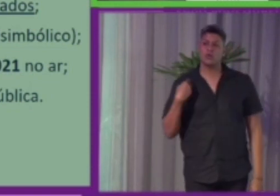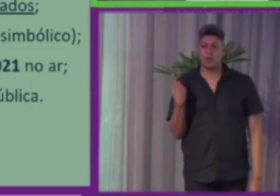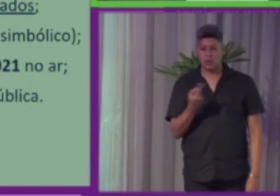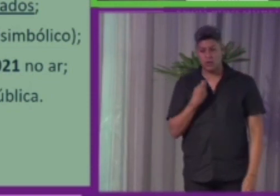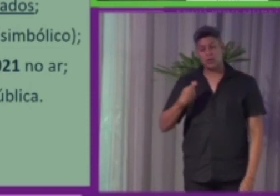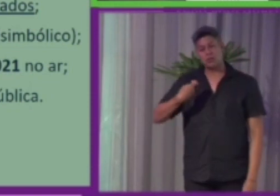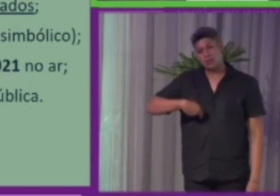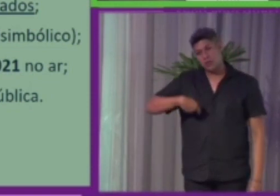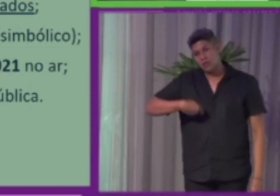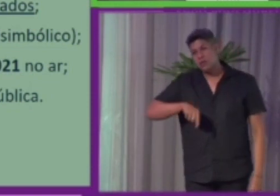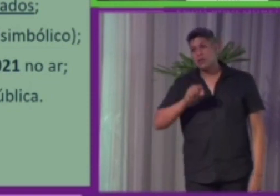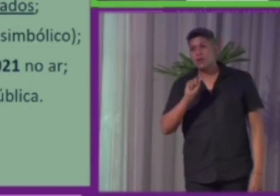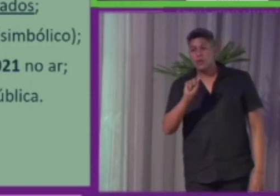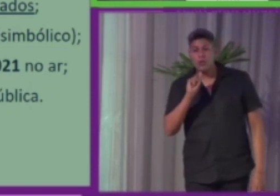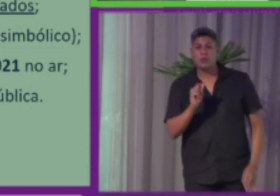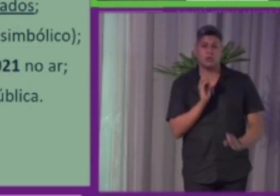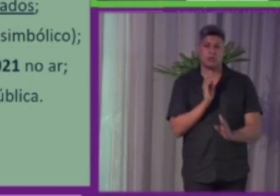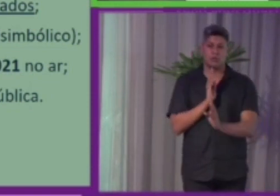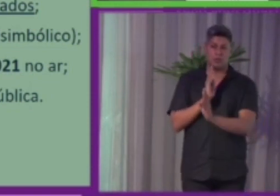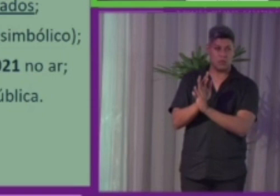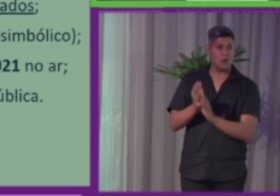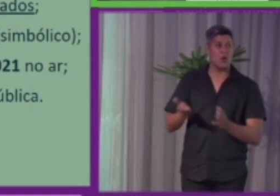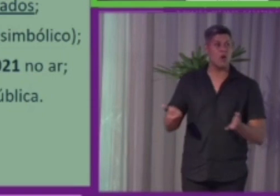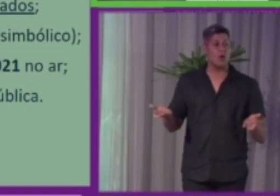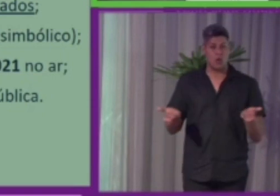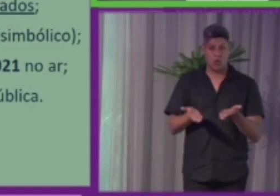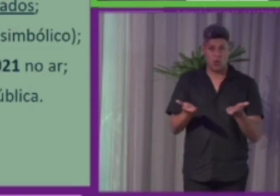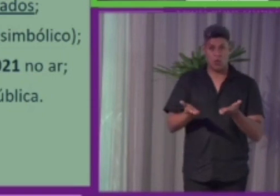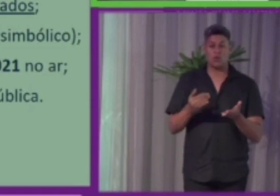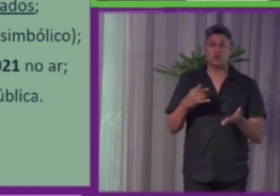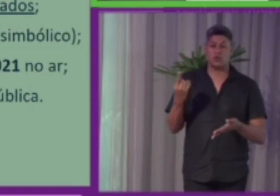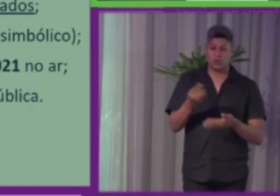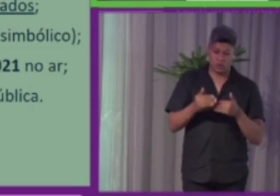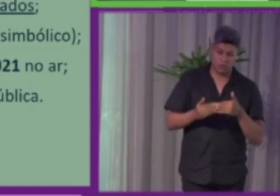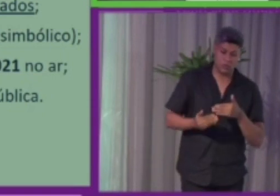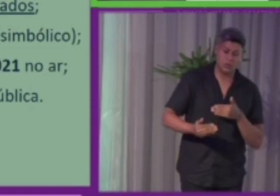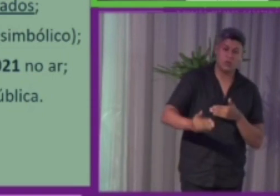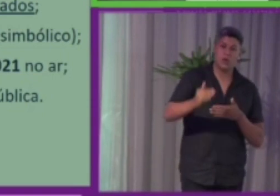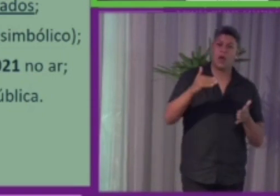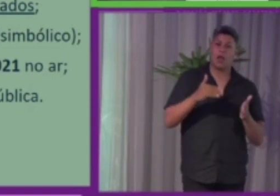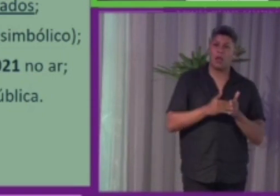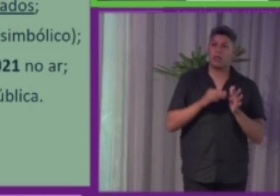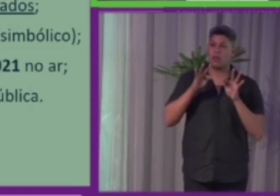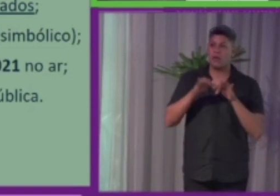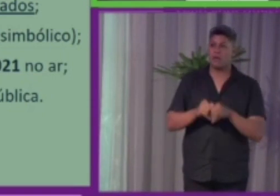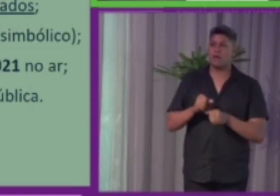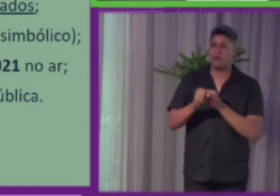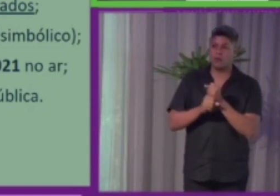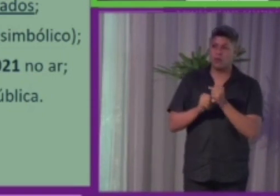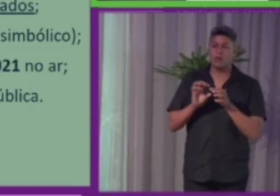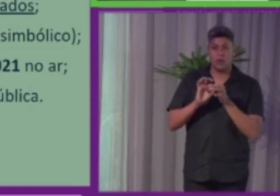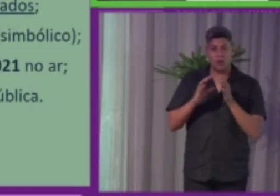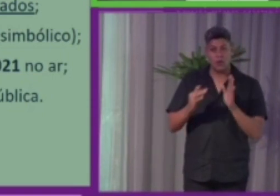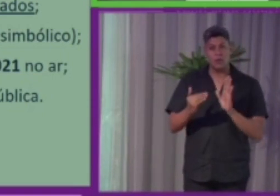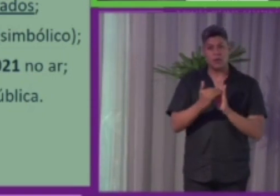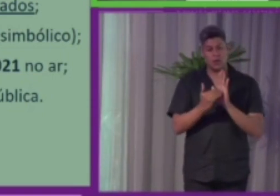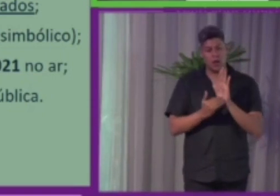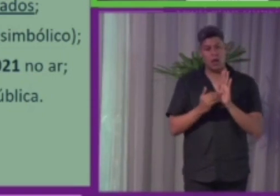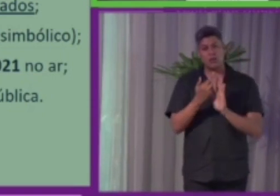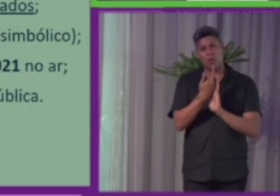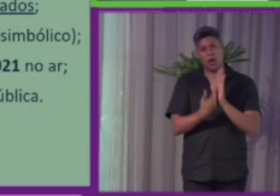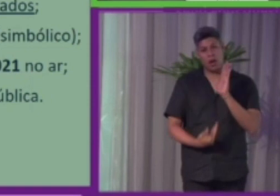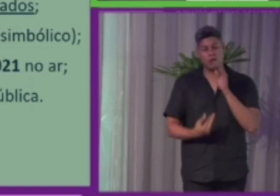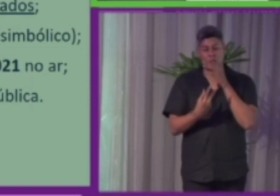atacar ou tentar modificar. Então, hoje, por exemplo, nós devemos em breve, agora até o final do ano, liberar os dados do relatório de